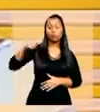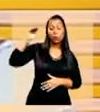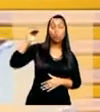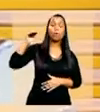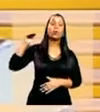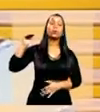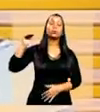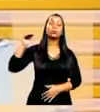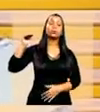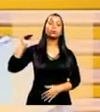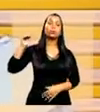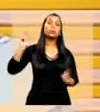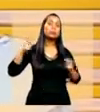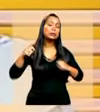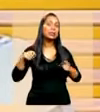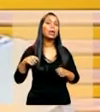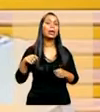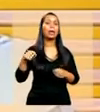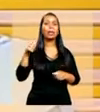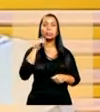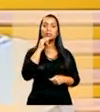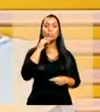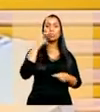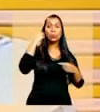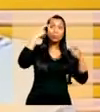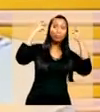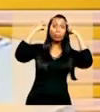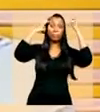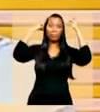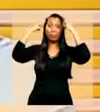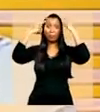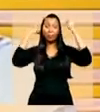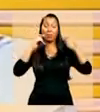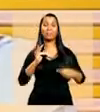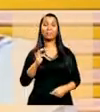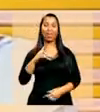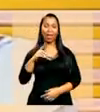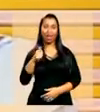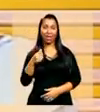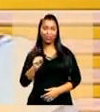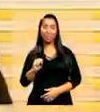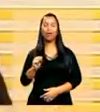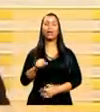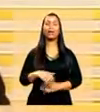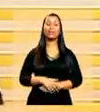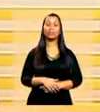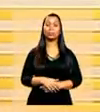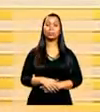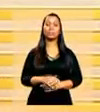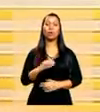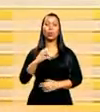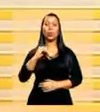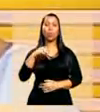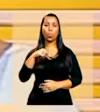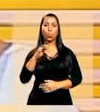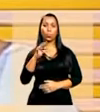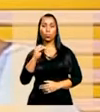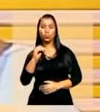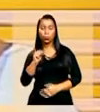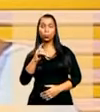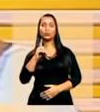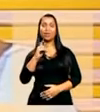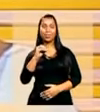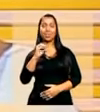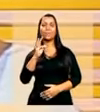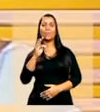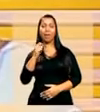Os maiores um pouquinho, você já vai colocando os contos de fada. Coisa mais de aventura. Os contos de fada mesmo,